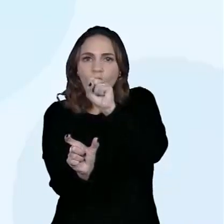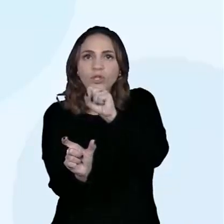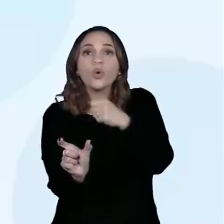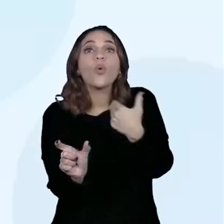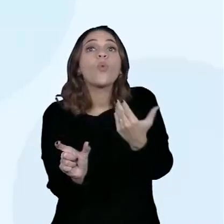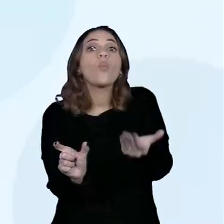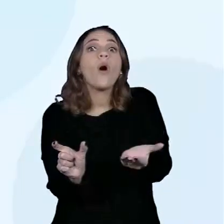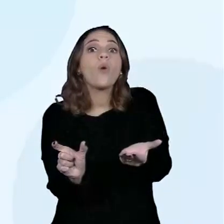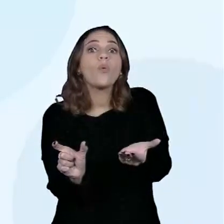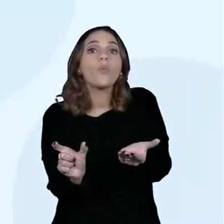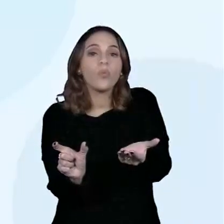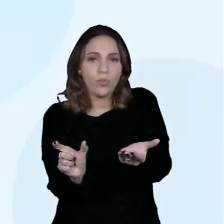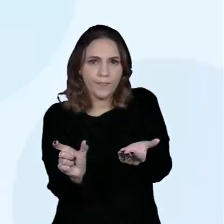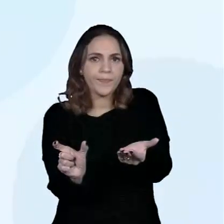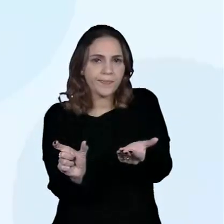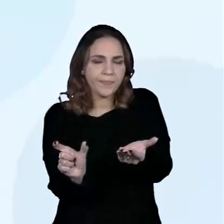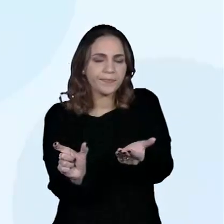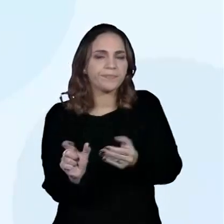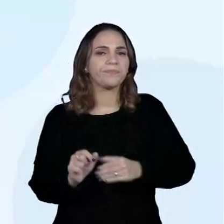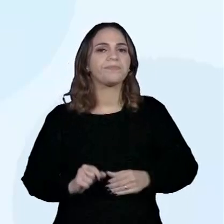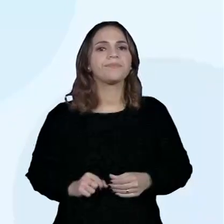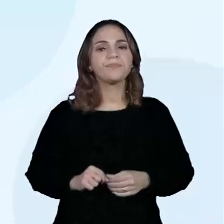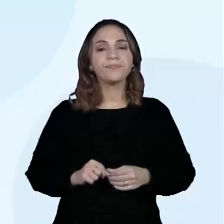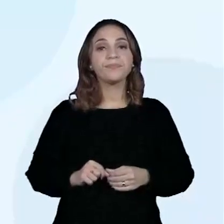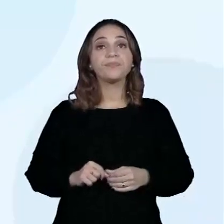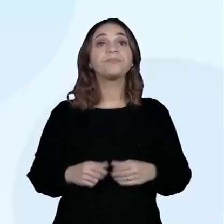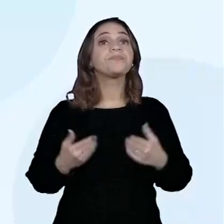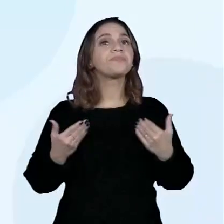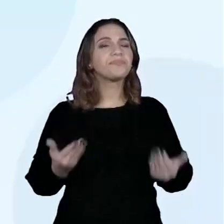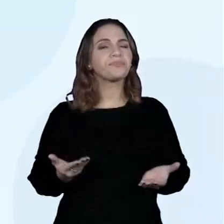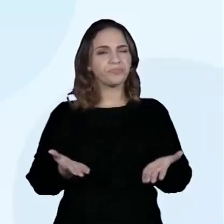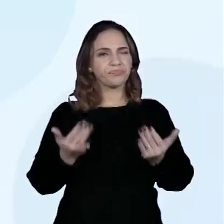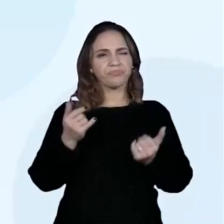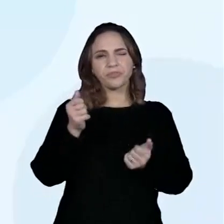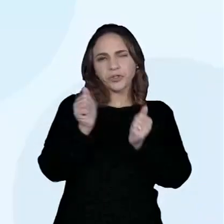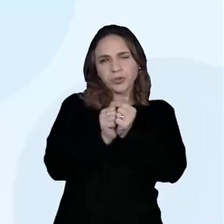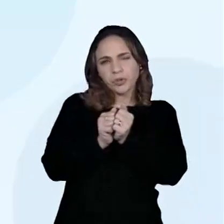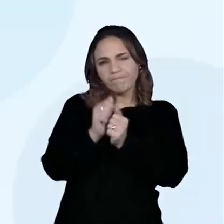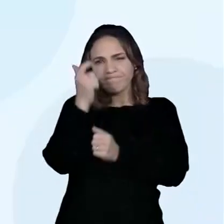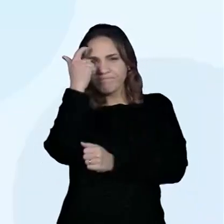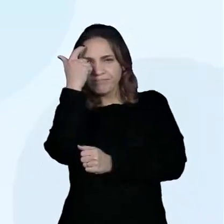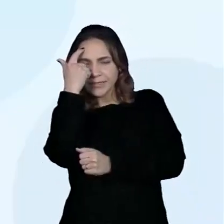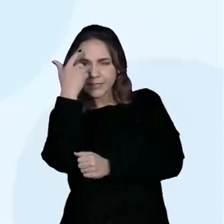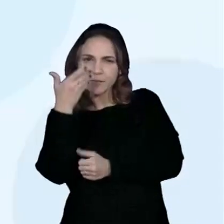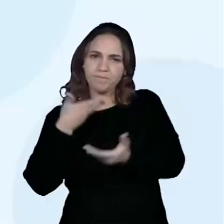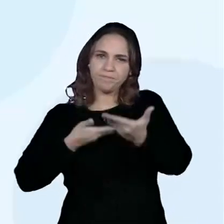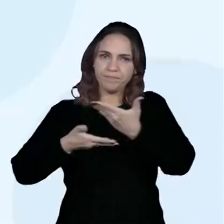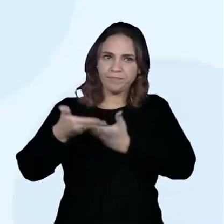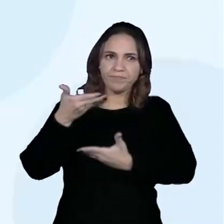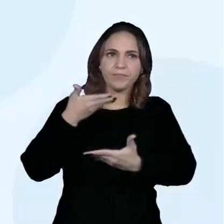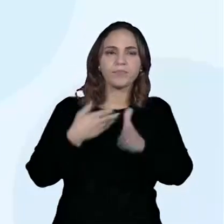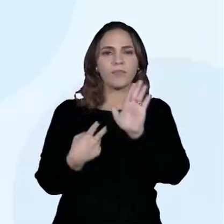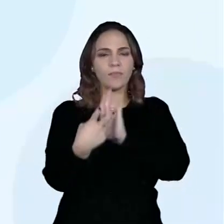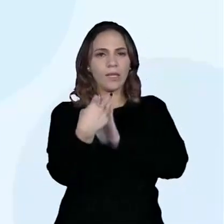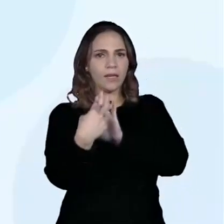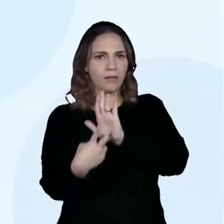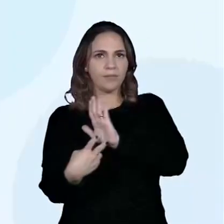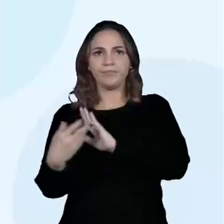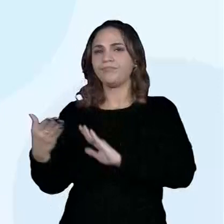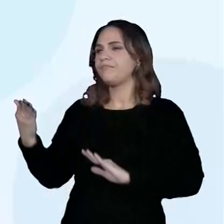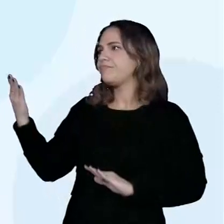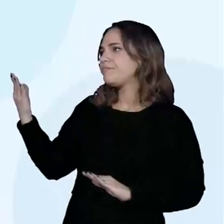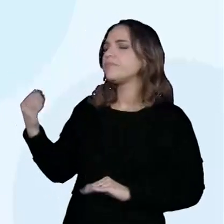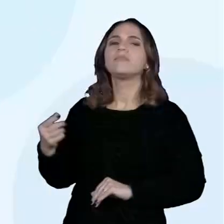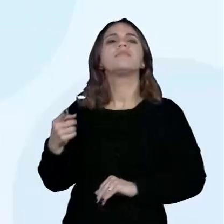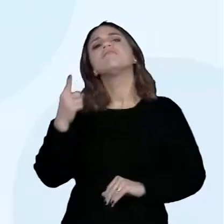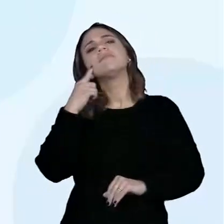mais forte. Então, vamos pensar, vamos ler, né, primeiro, para pensarmos